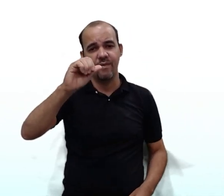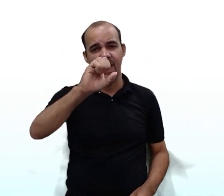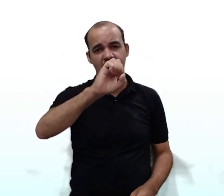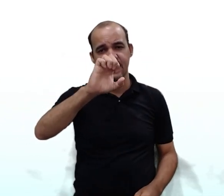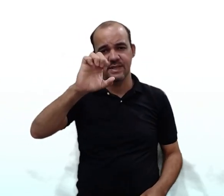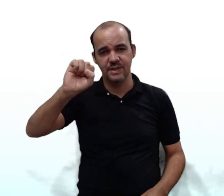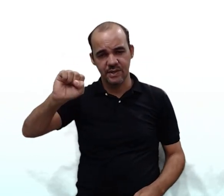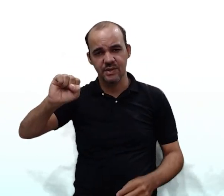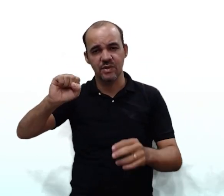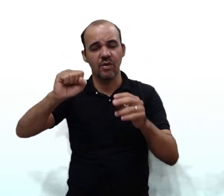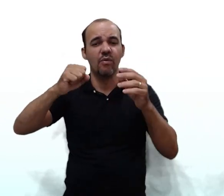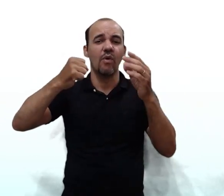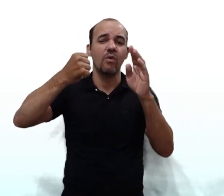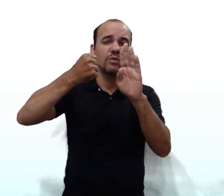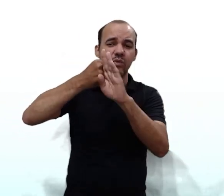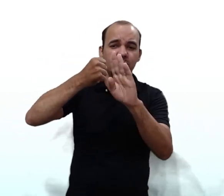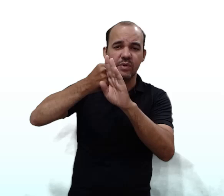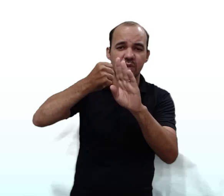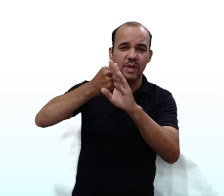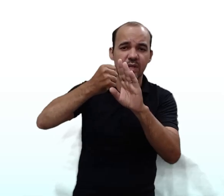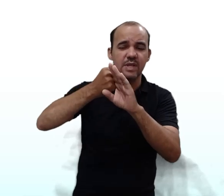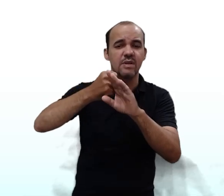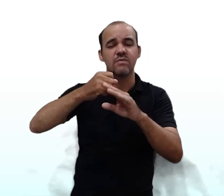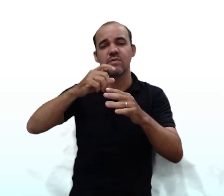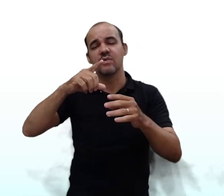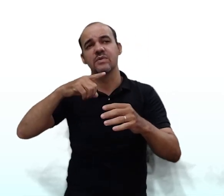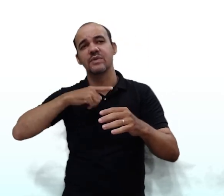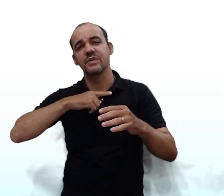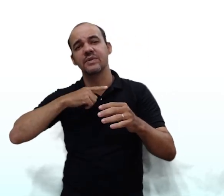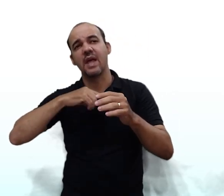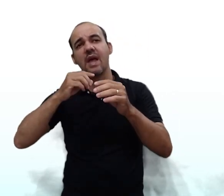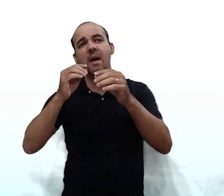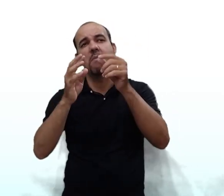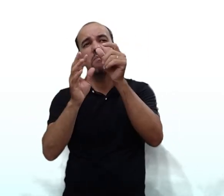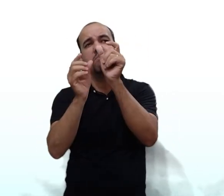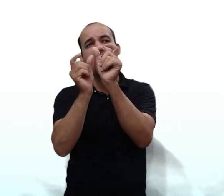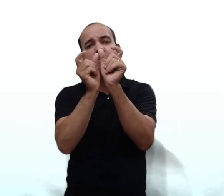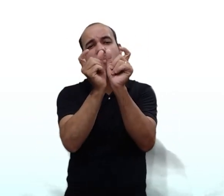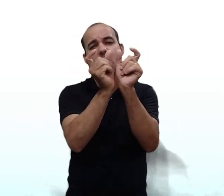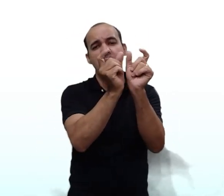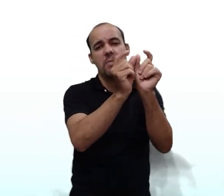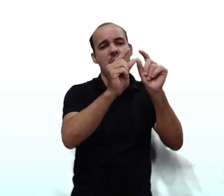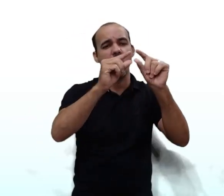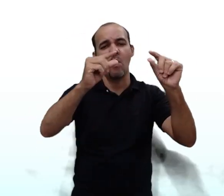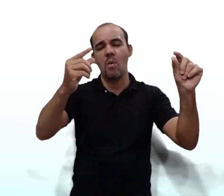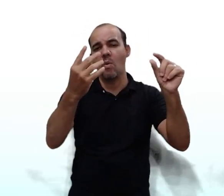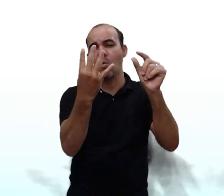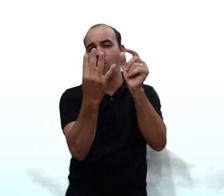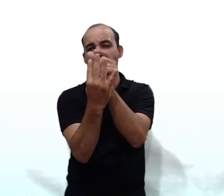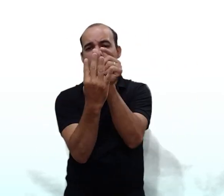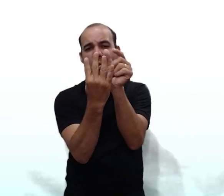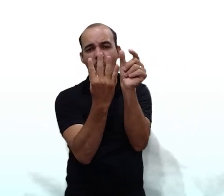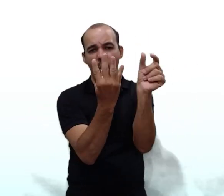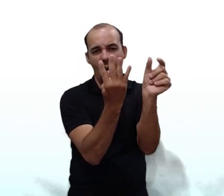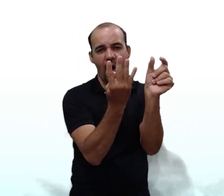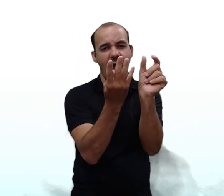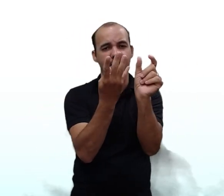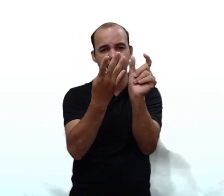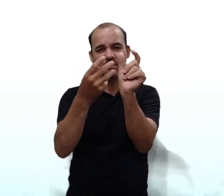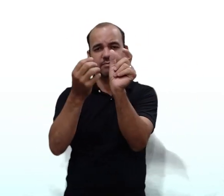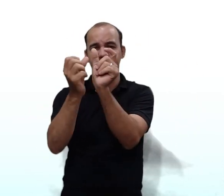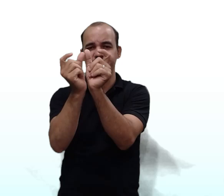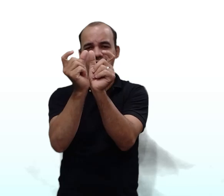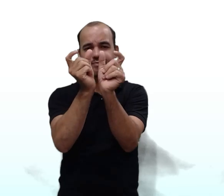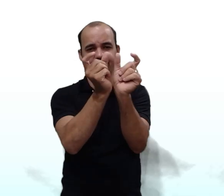for um substantivo e esse substantivo ele for mais longo, ele for maior que 4 palavrinhas,